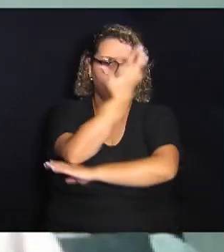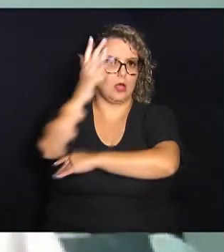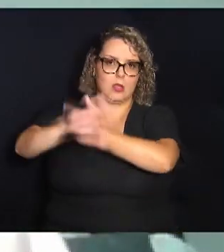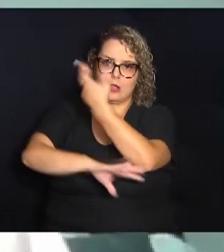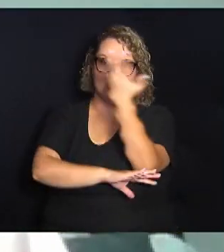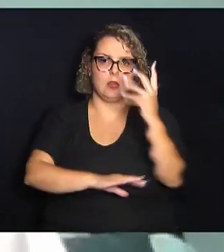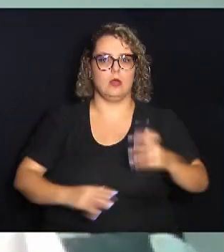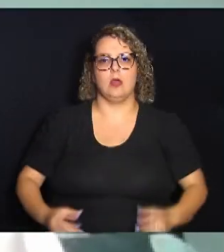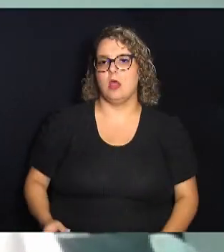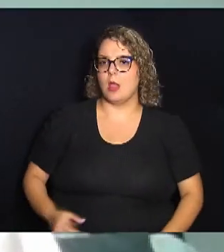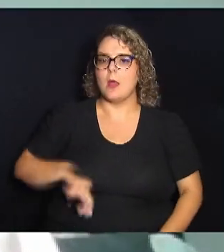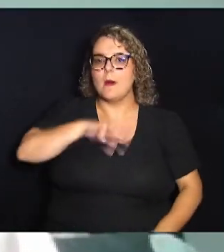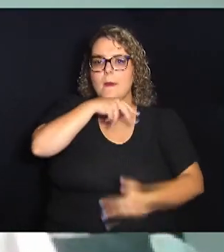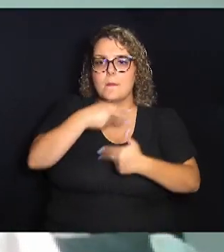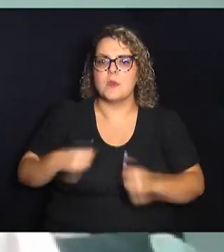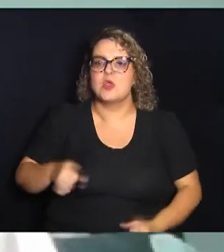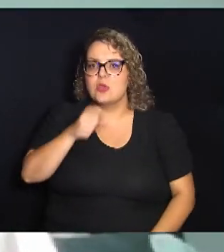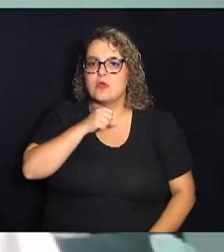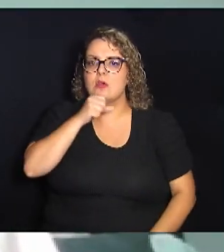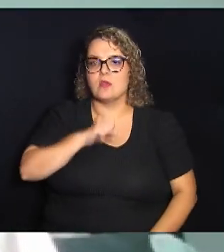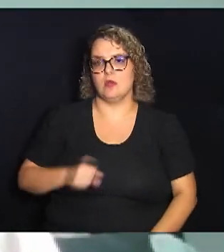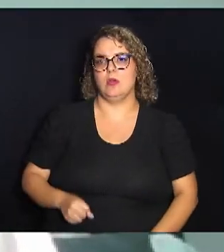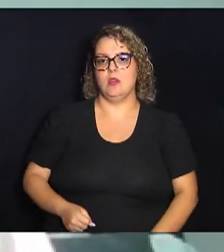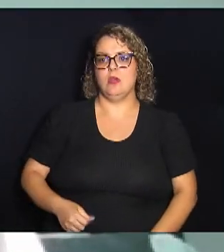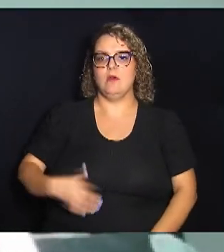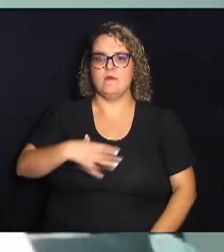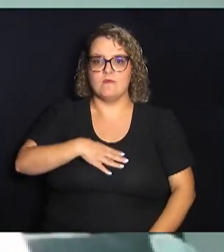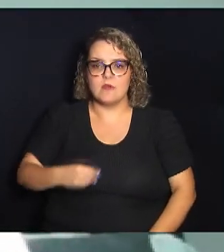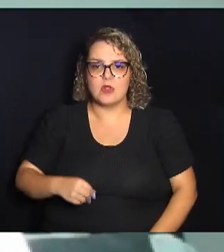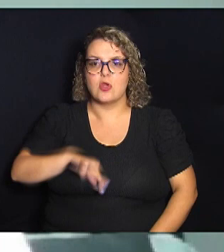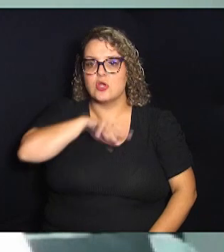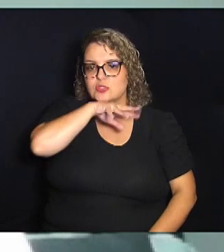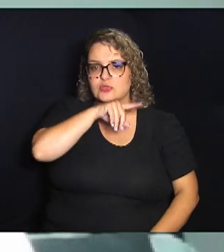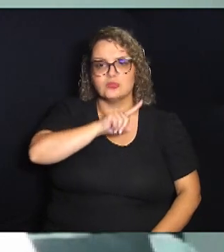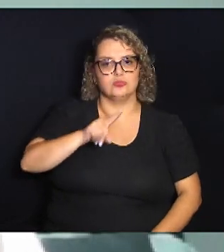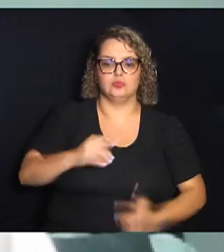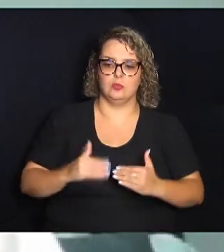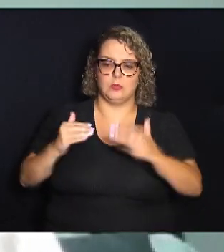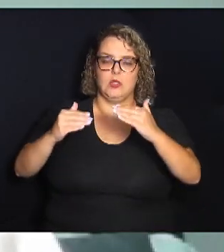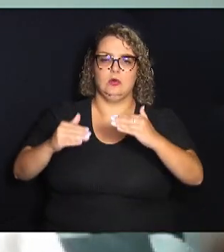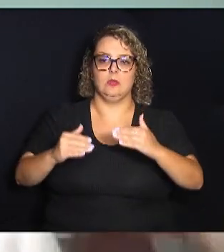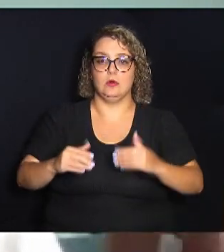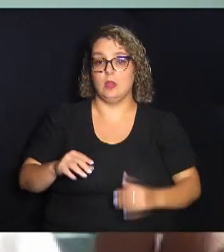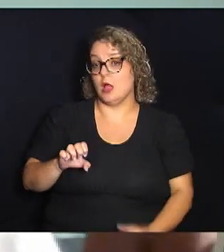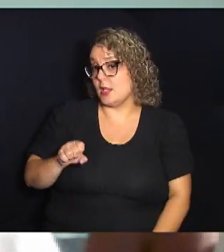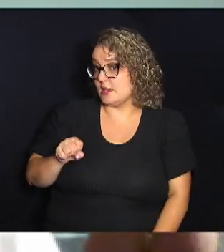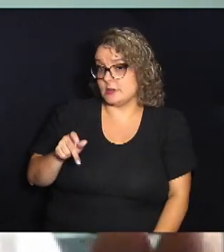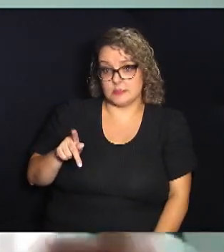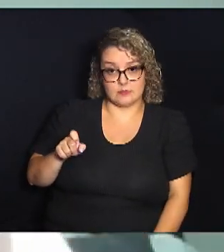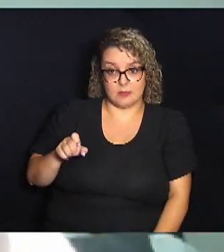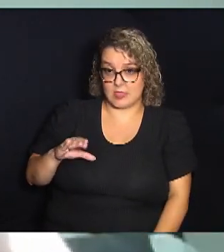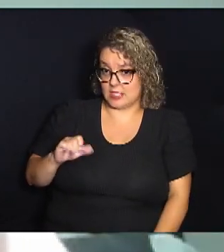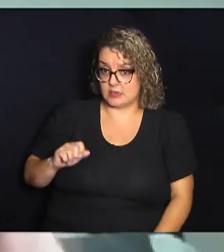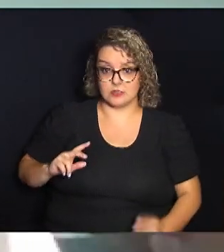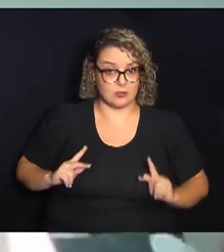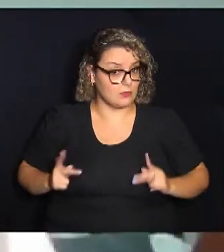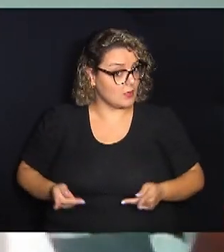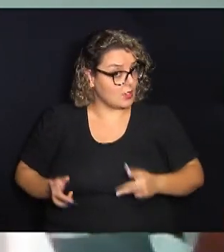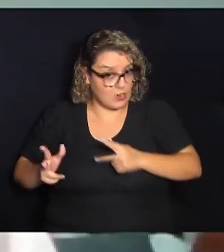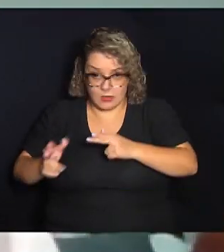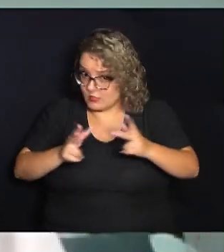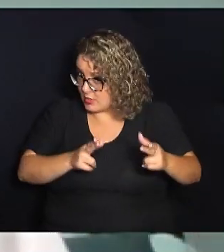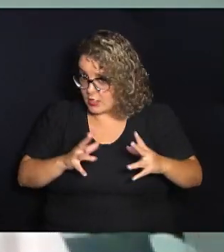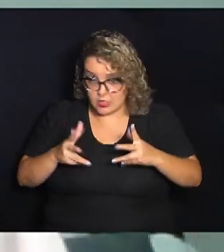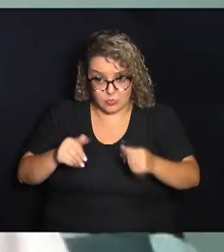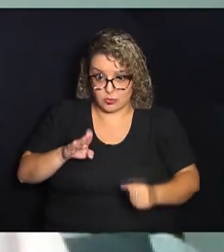velho. Bicho velho faz filhote ruim. Filhote ruim não perpetua espécie. O ser humano, gente, é igual a todo